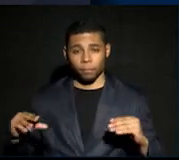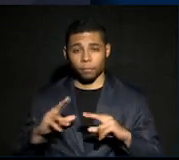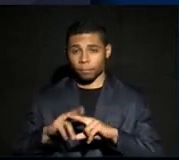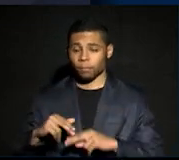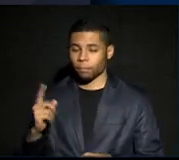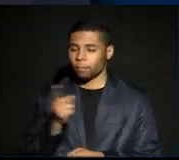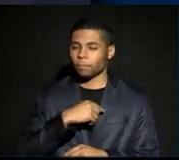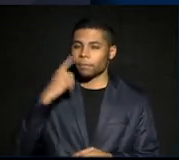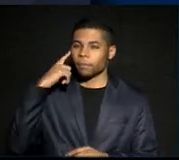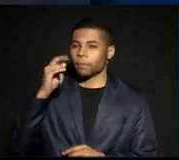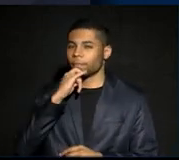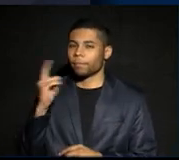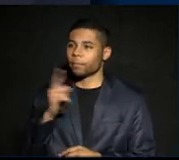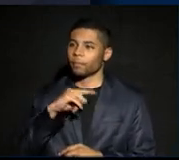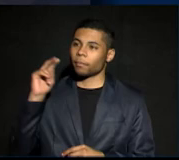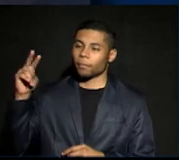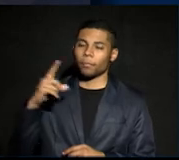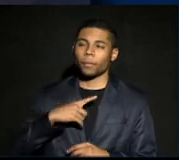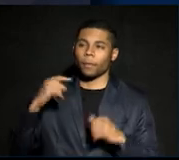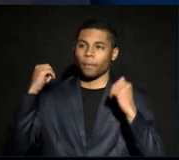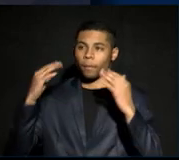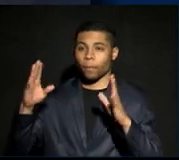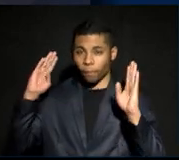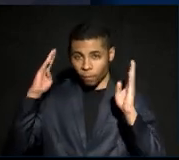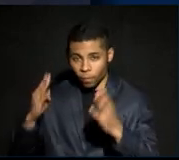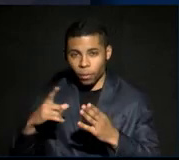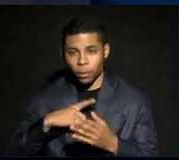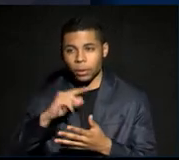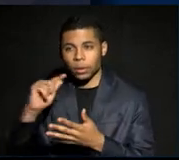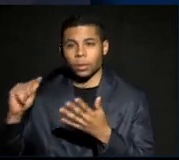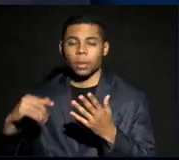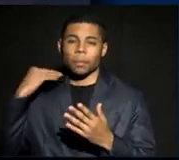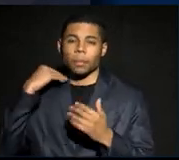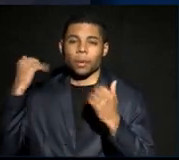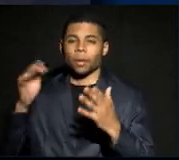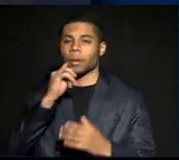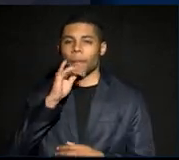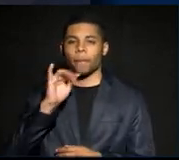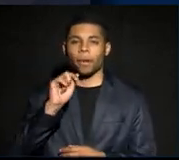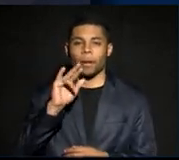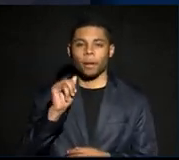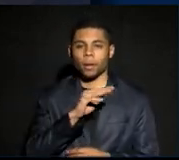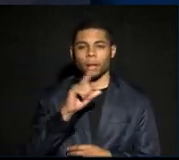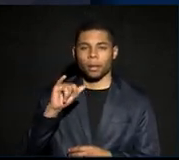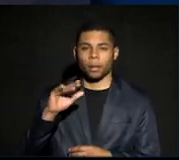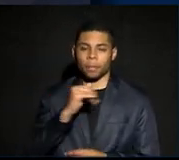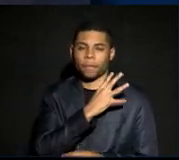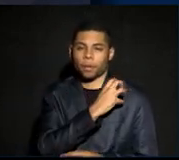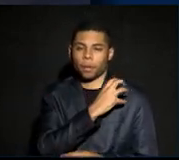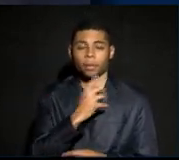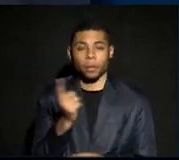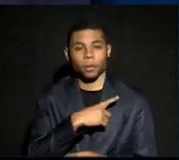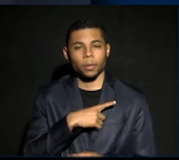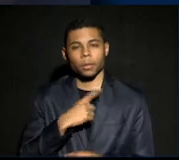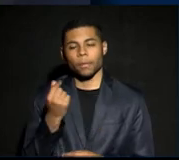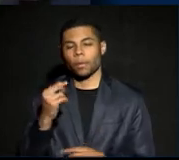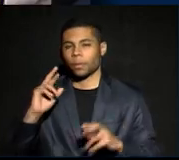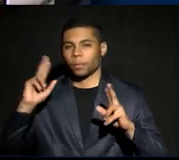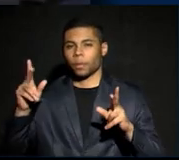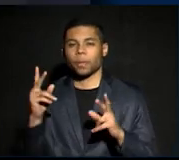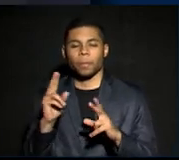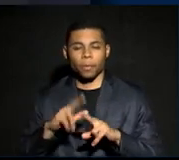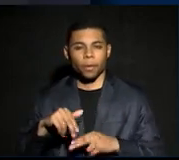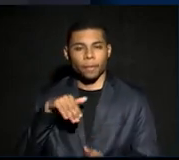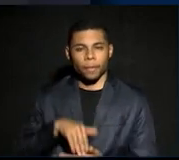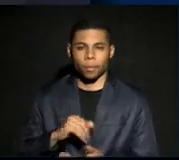os fundamentos, tanto que quando a gente olha a pesquisa Fox, ou diversos bancos na Faria Lima, quase todo mundo tem um valor diferente para dólar final